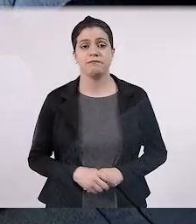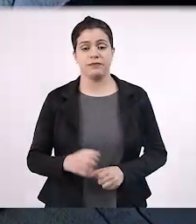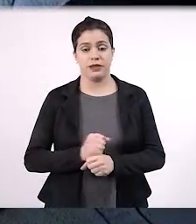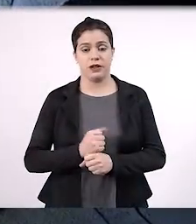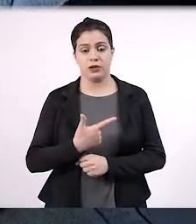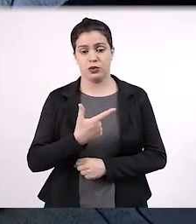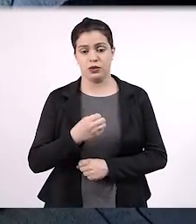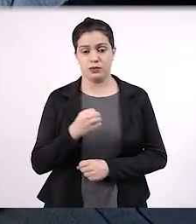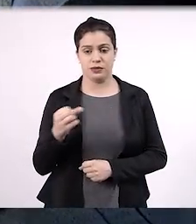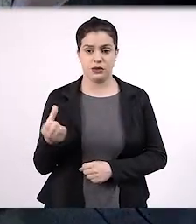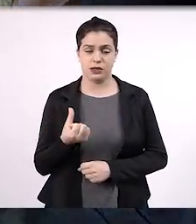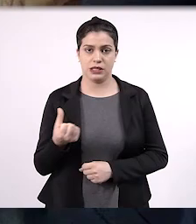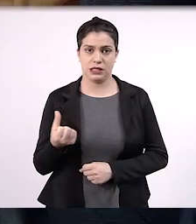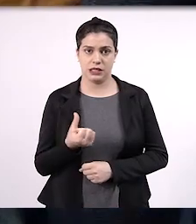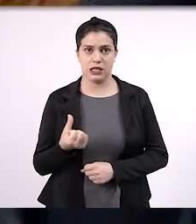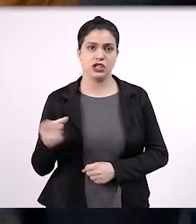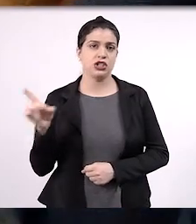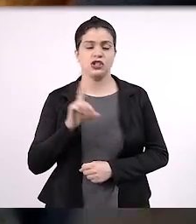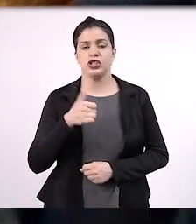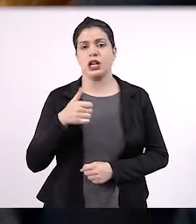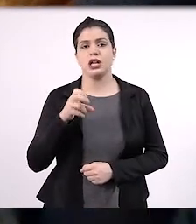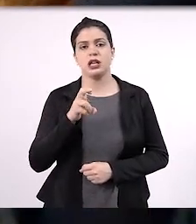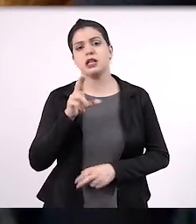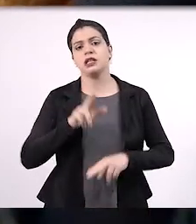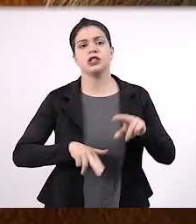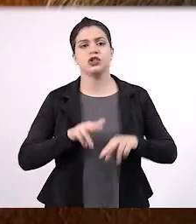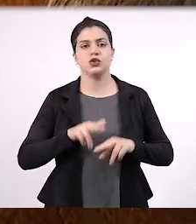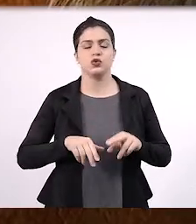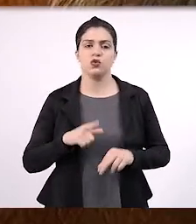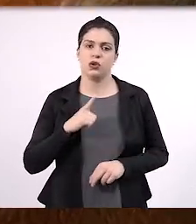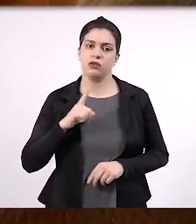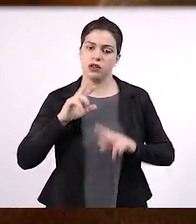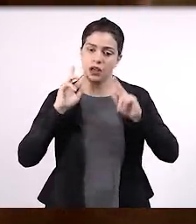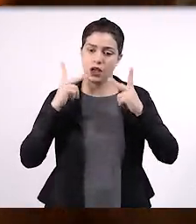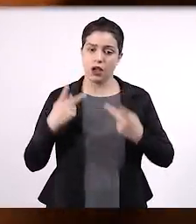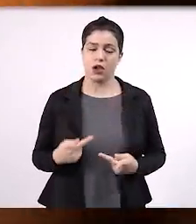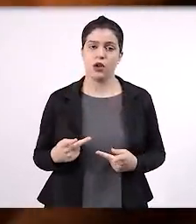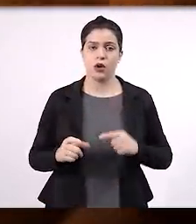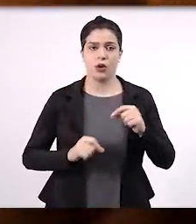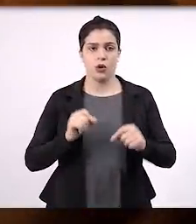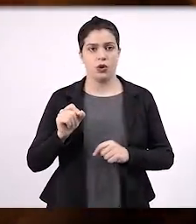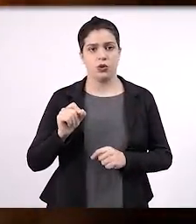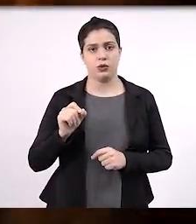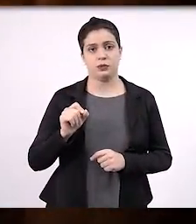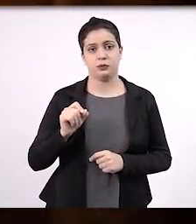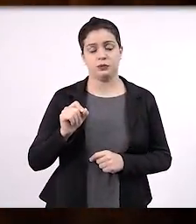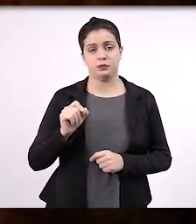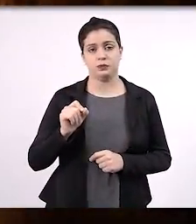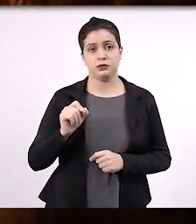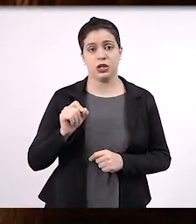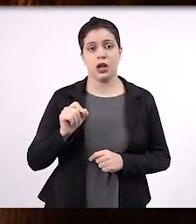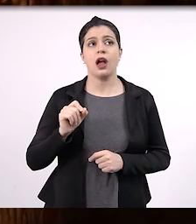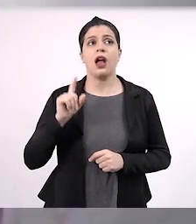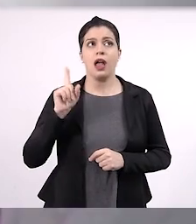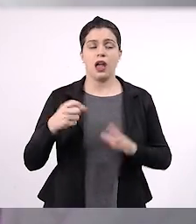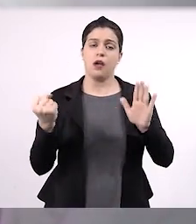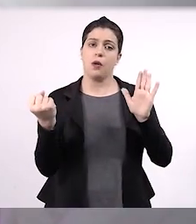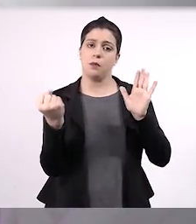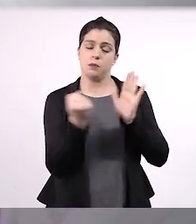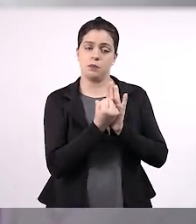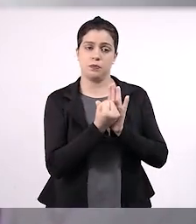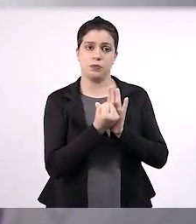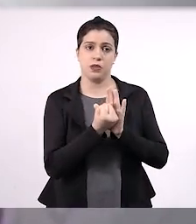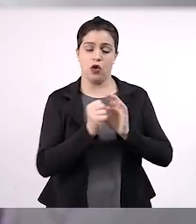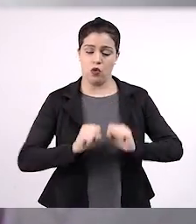Desde 2006, a data de 15 de junho é reconhecida pela Organização das Nações Unidas como marca do enfrentamento à violência